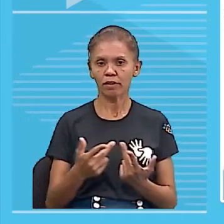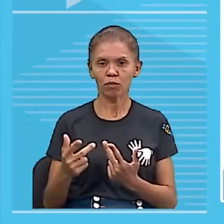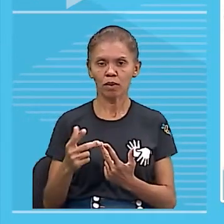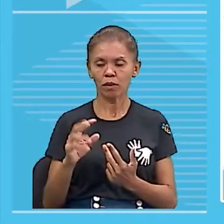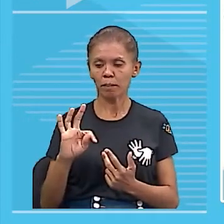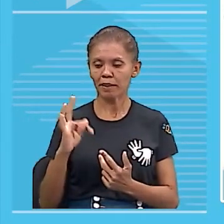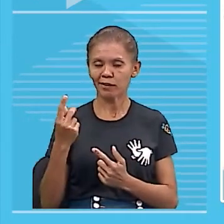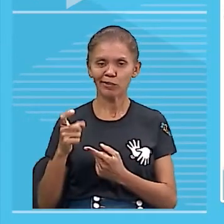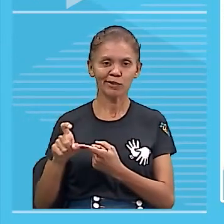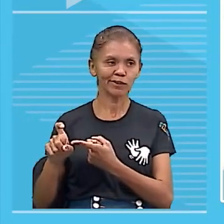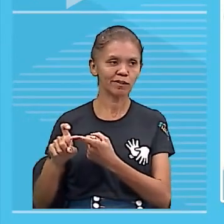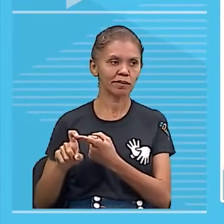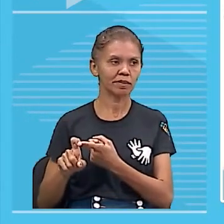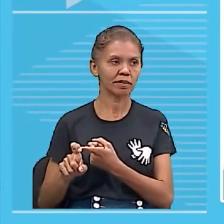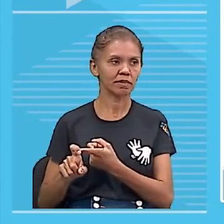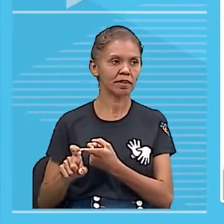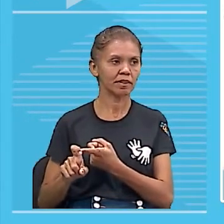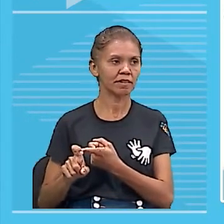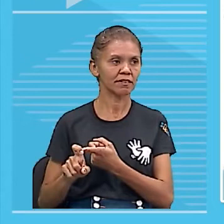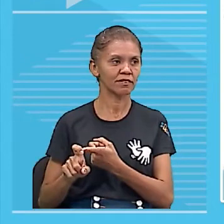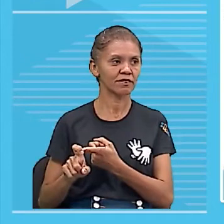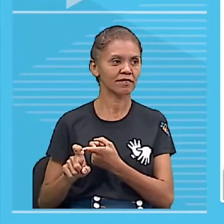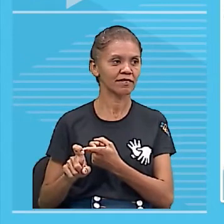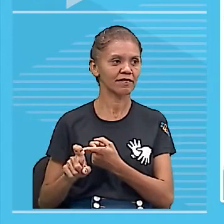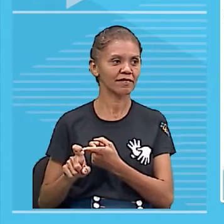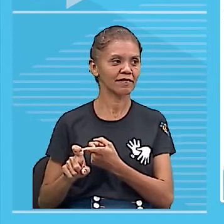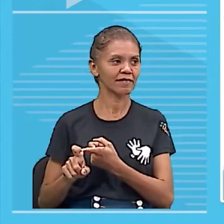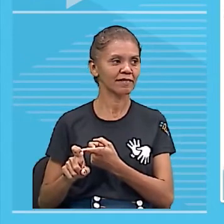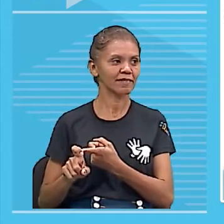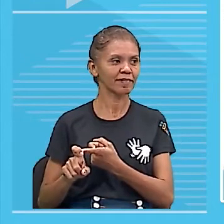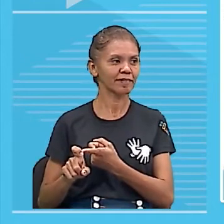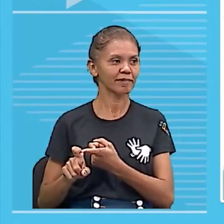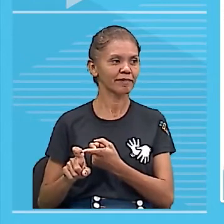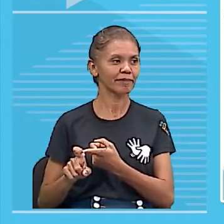mesma para todos os resistores